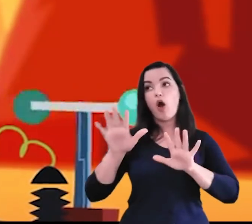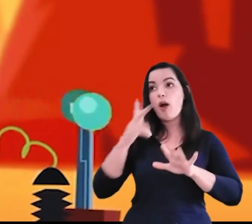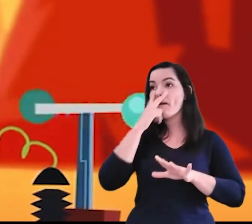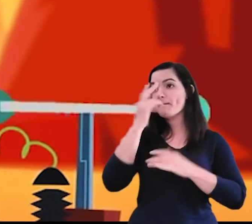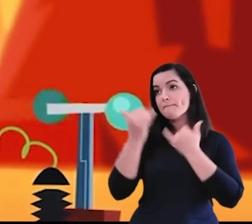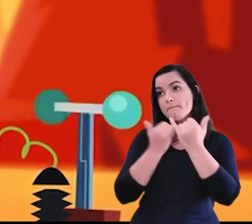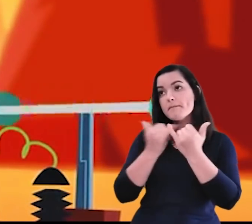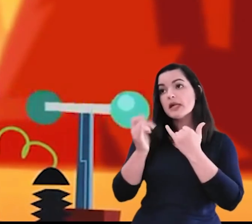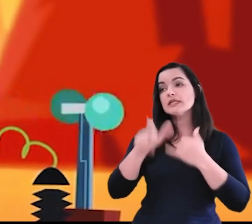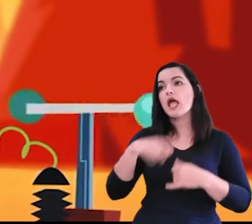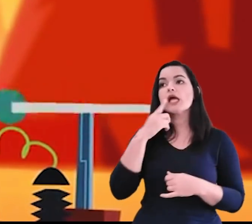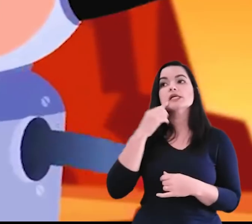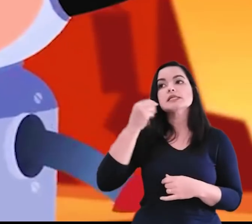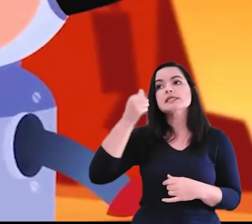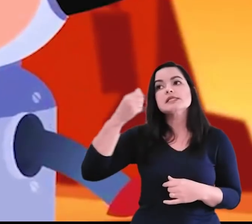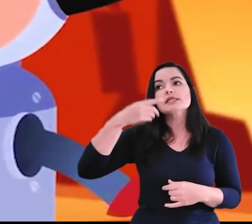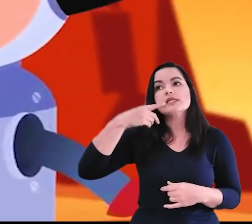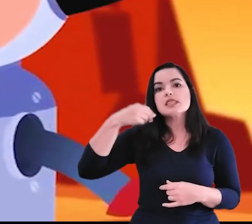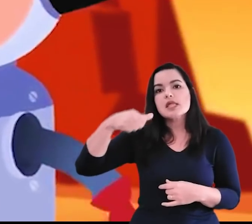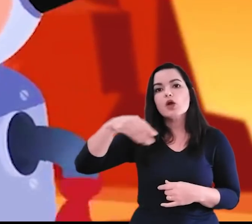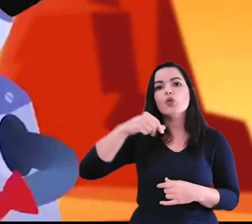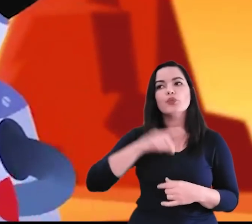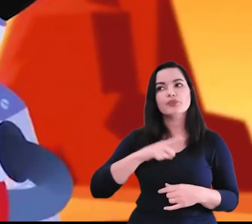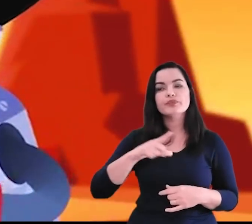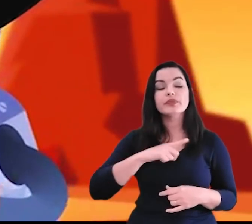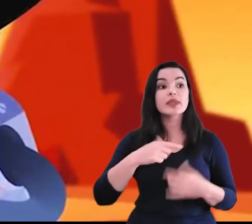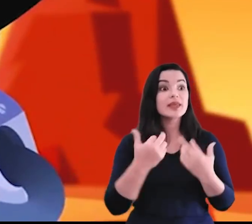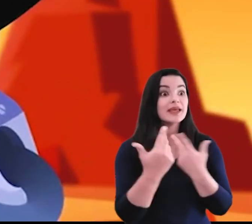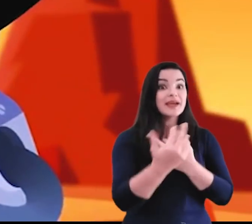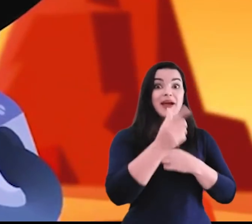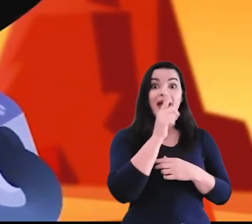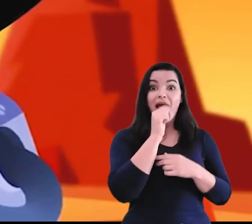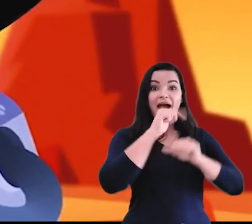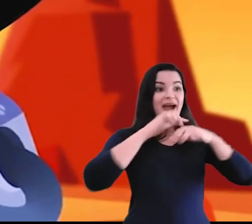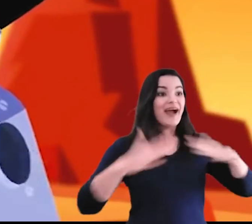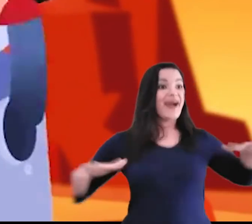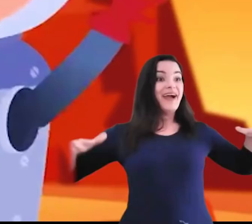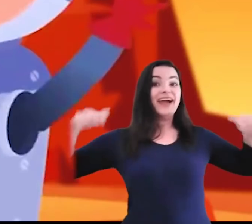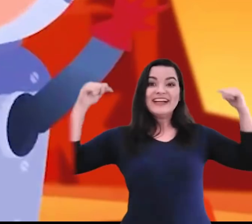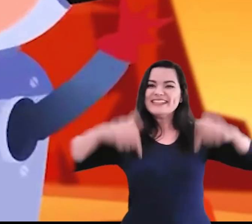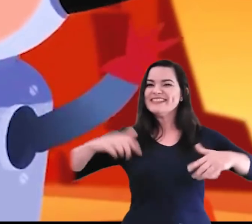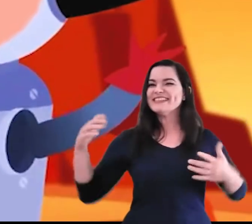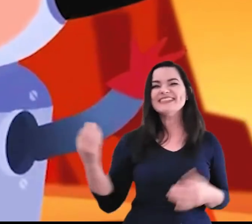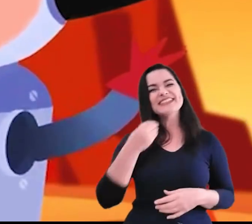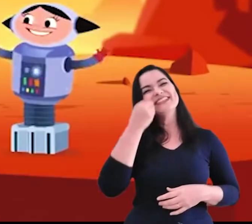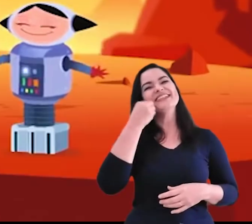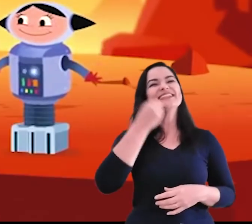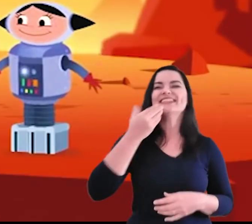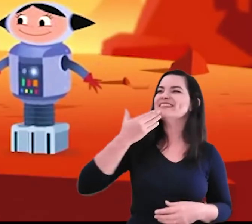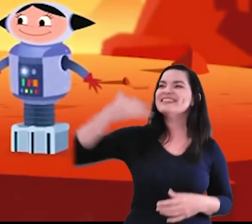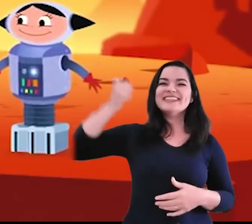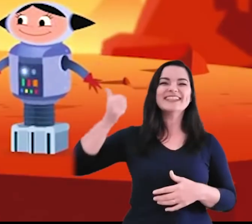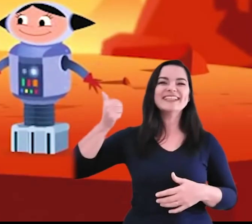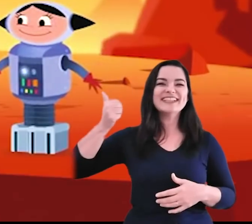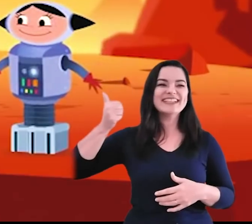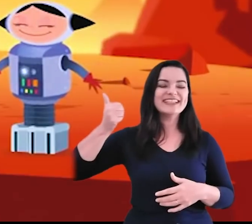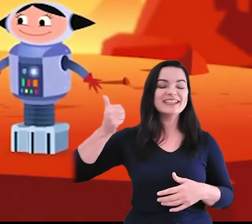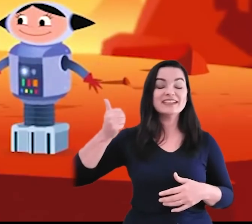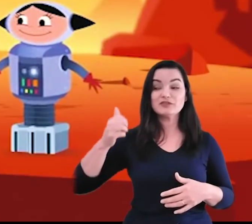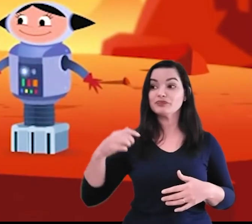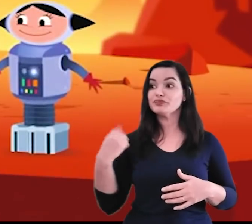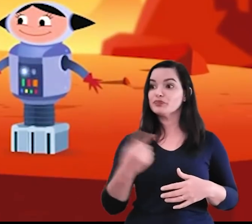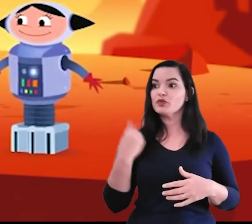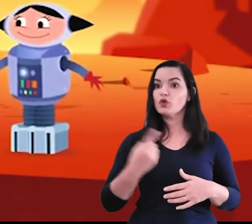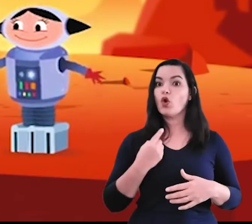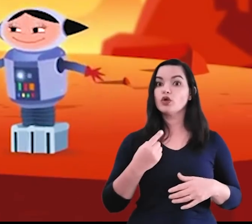salgada. Como o mar! Essa é a melhor experiência de todas! Vamos escolher um lugar legal